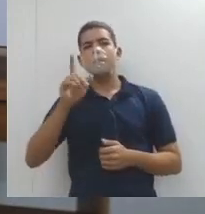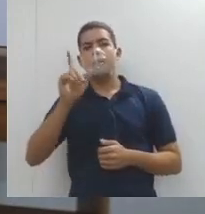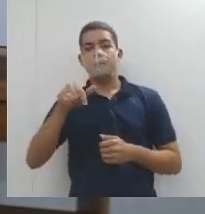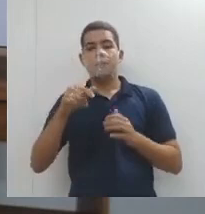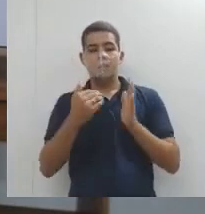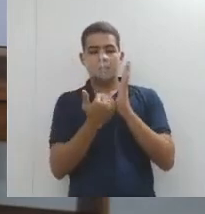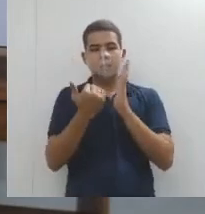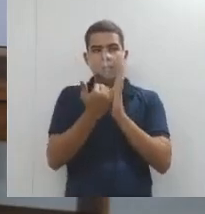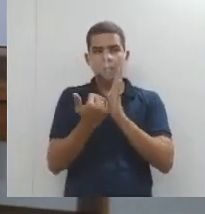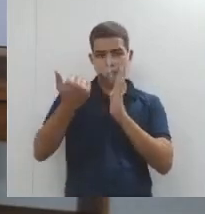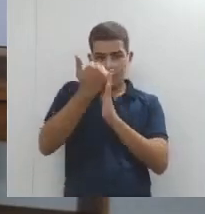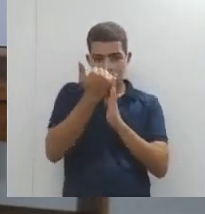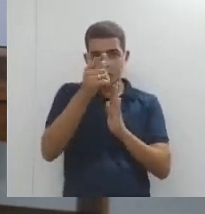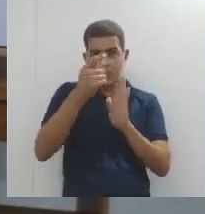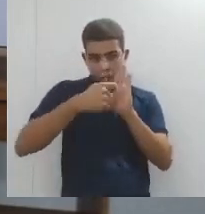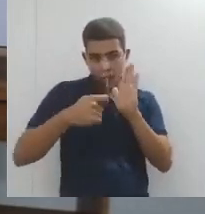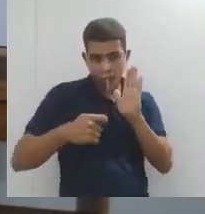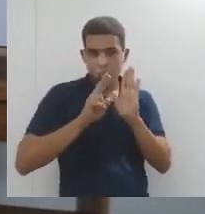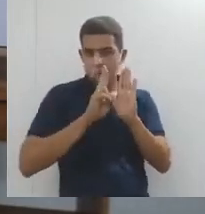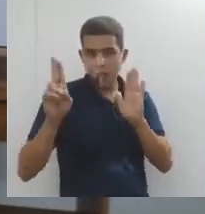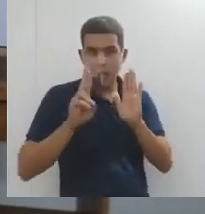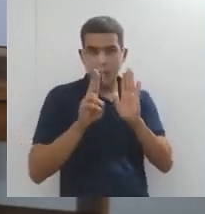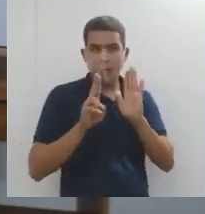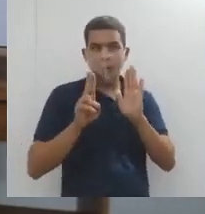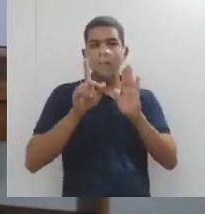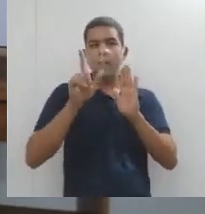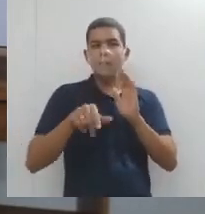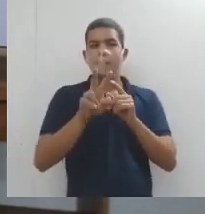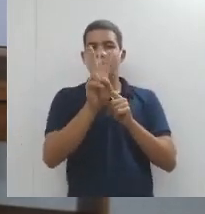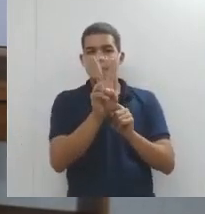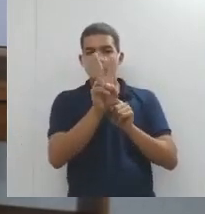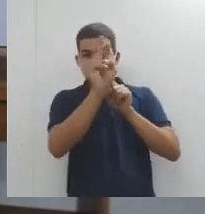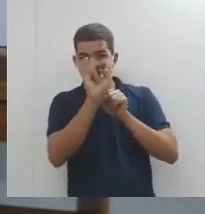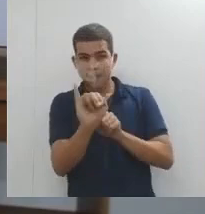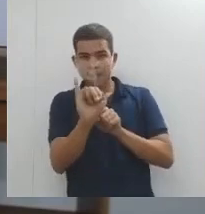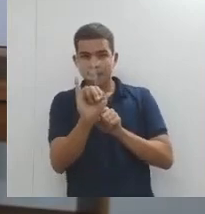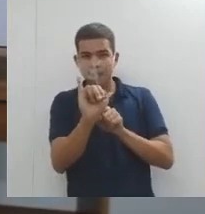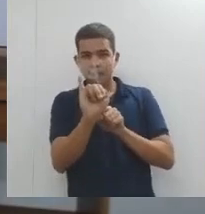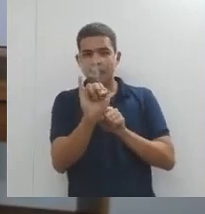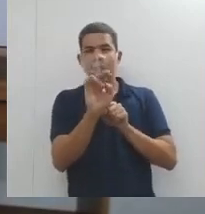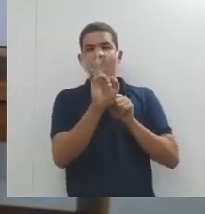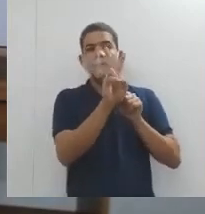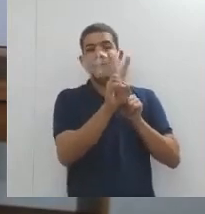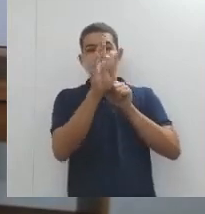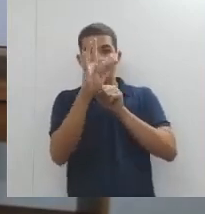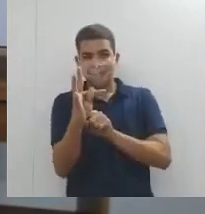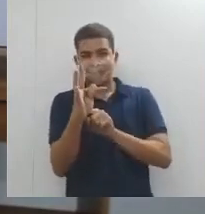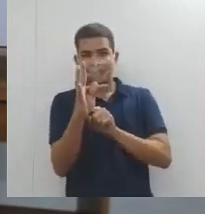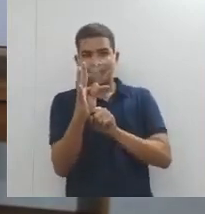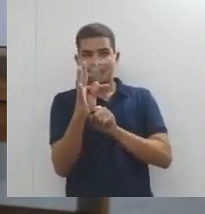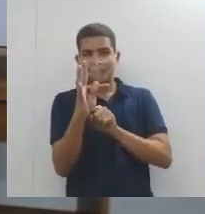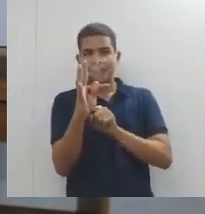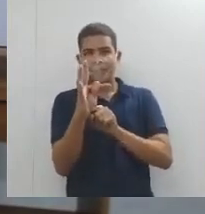verbo. Anota aí, olha, anota aí bem direitinho. Verbo intransitivo, verbo transitivo